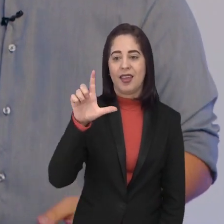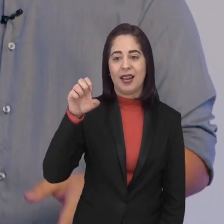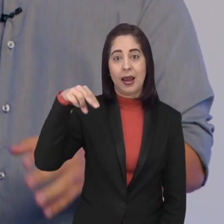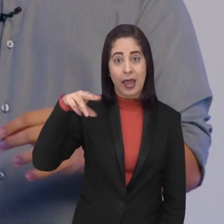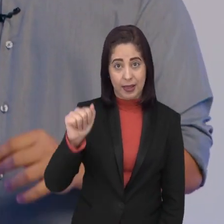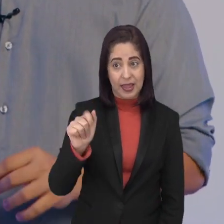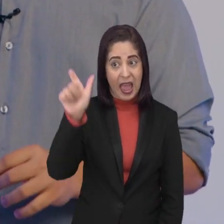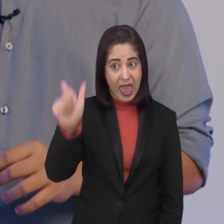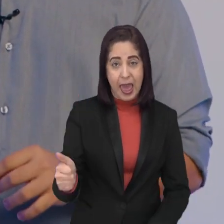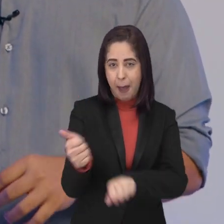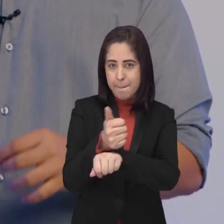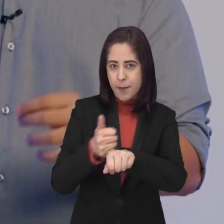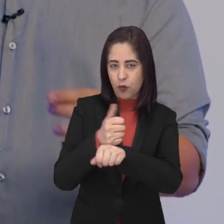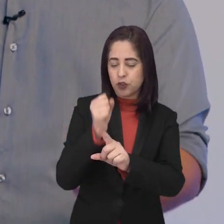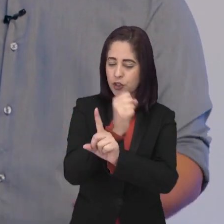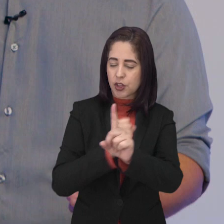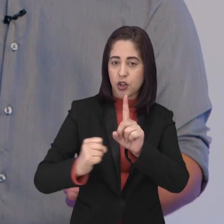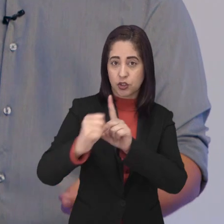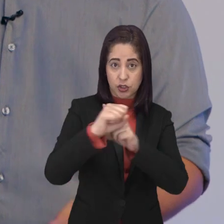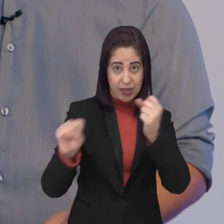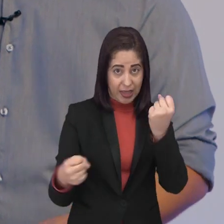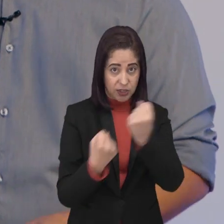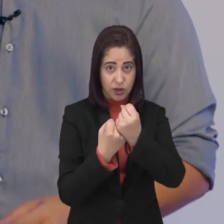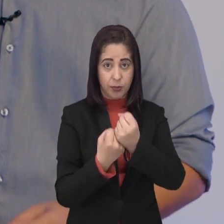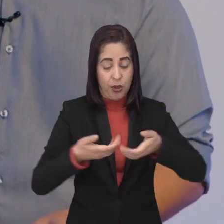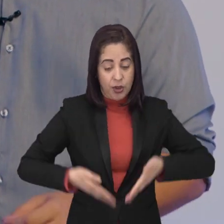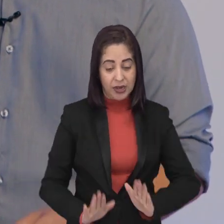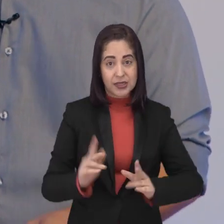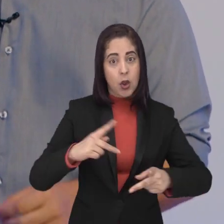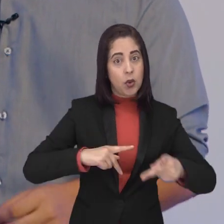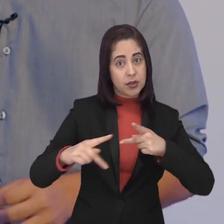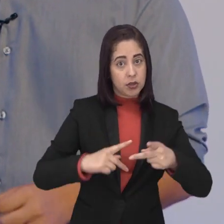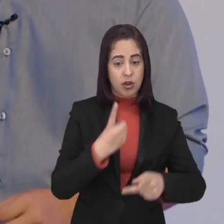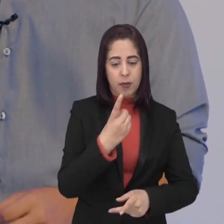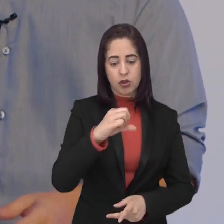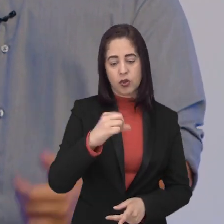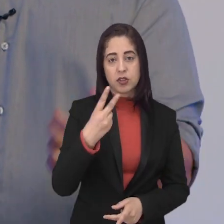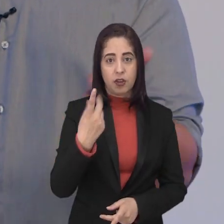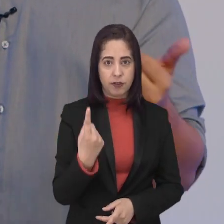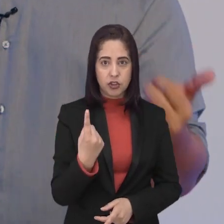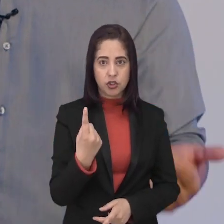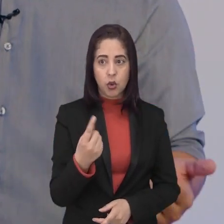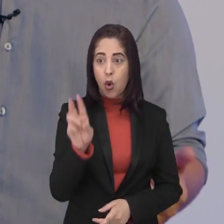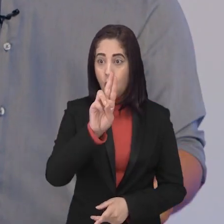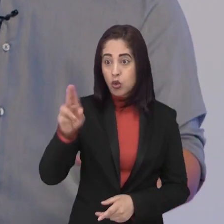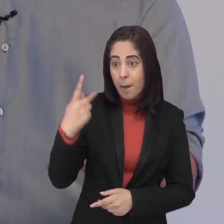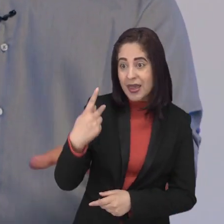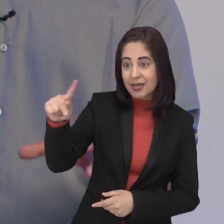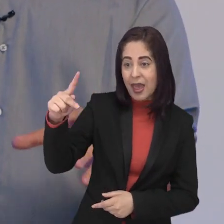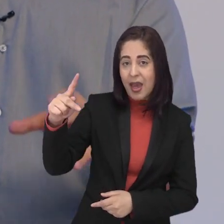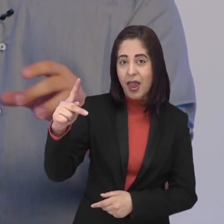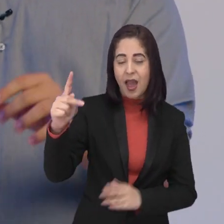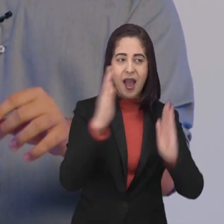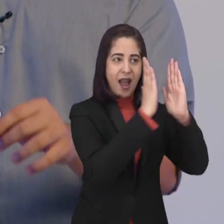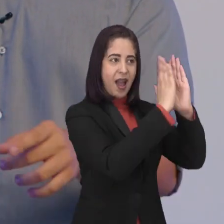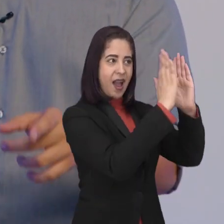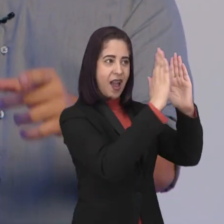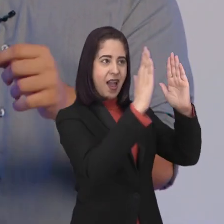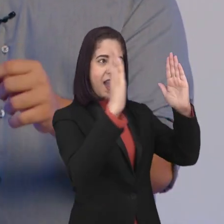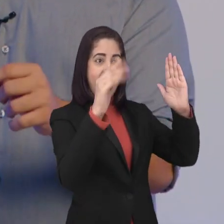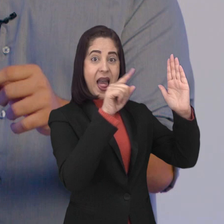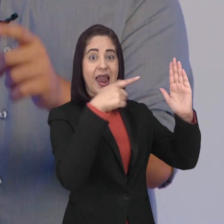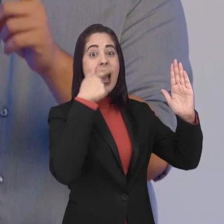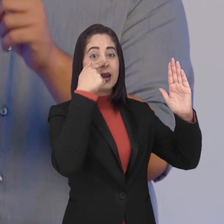Molina, assistente social nascida em São José no ano de 1921. Desde 2012, o nome dela está eternizado